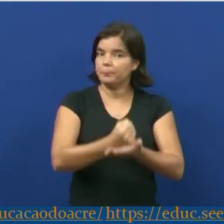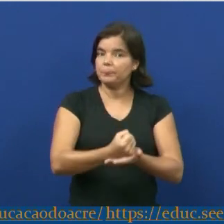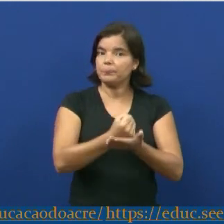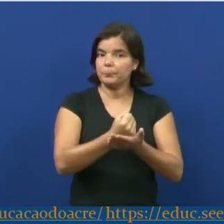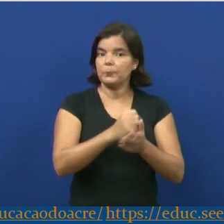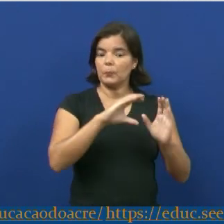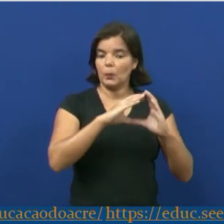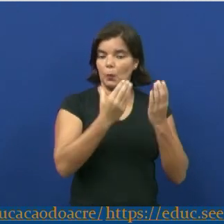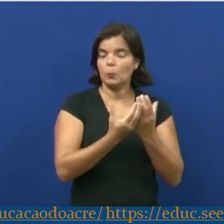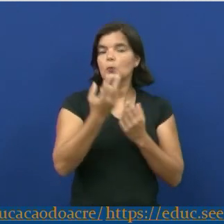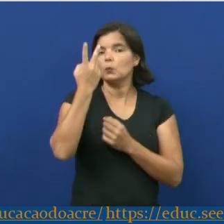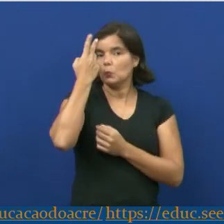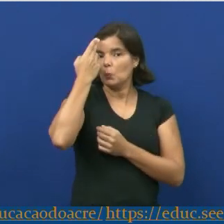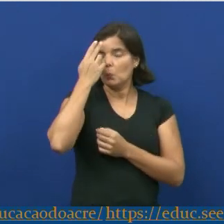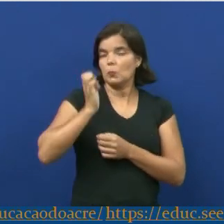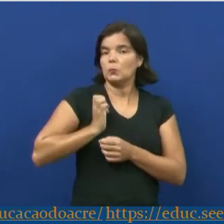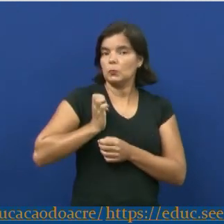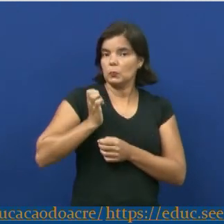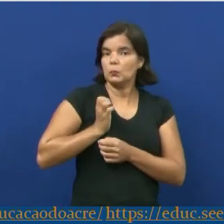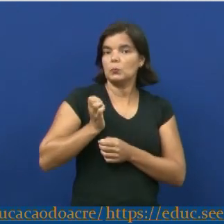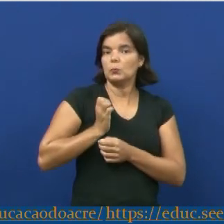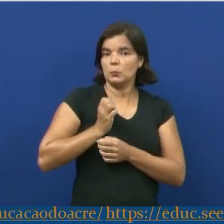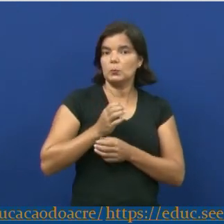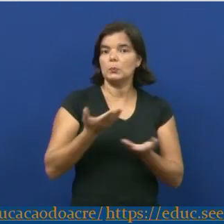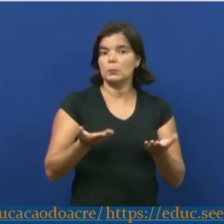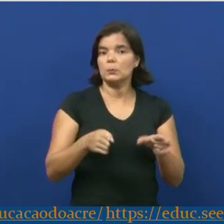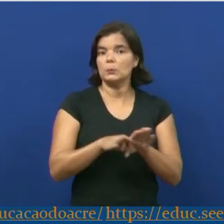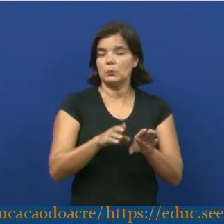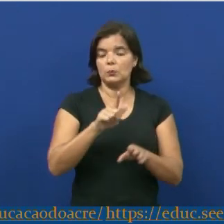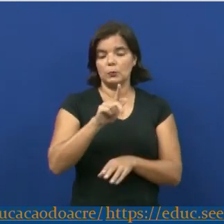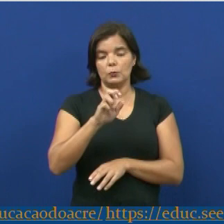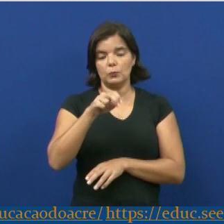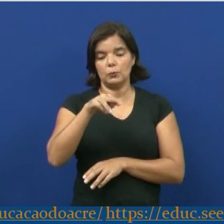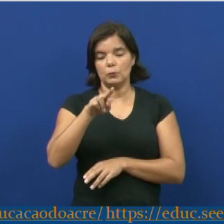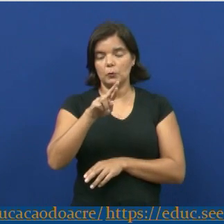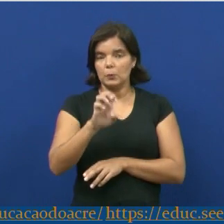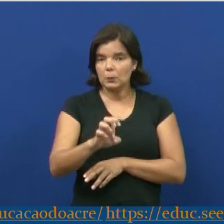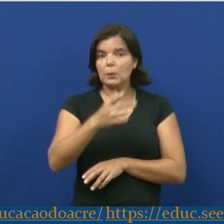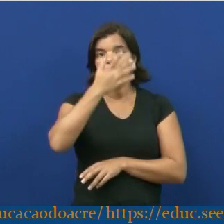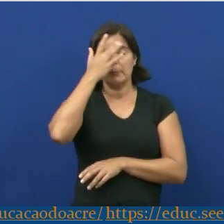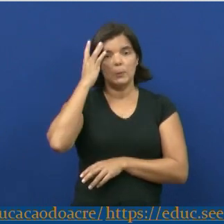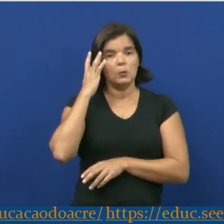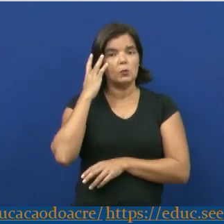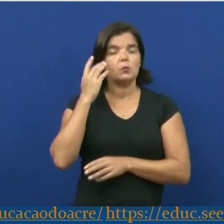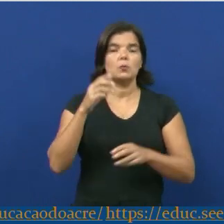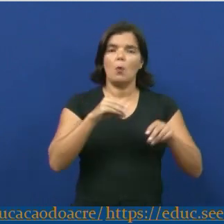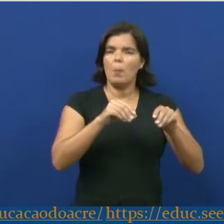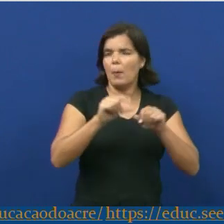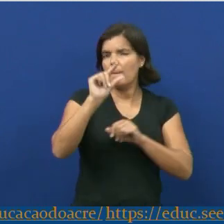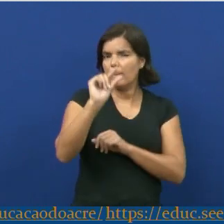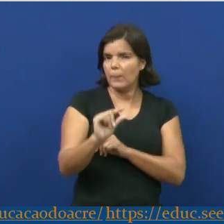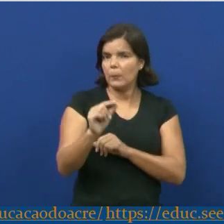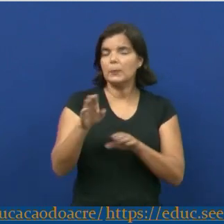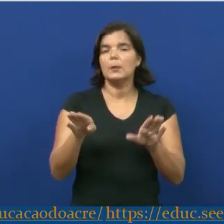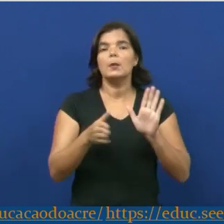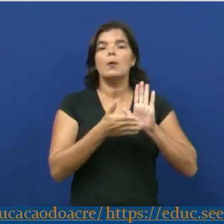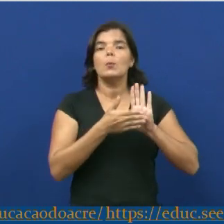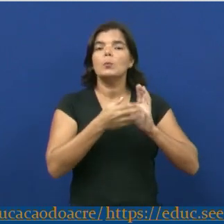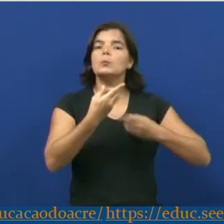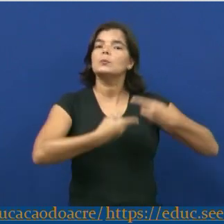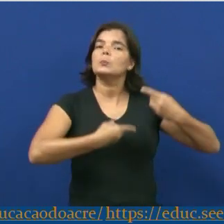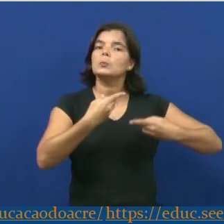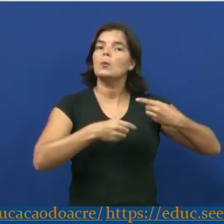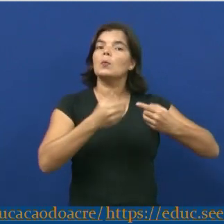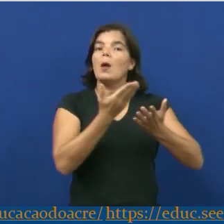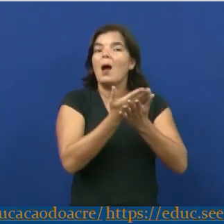dos Comuns, que eram os burgueses e os gentry, as pessoas que tinham menos terra, e a proposta política deles